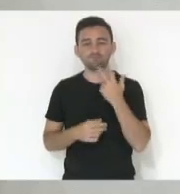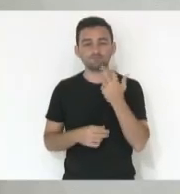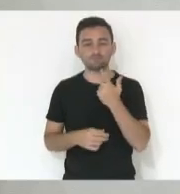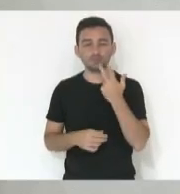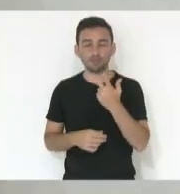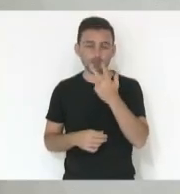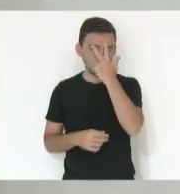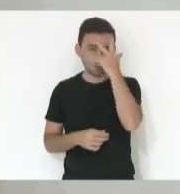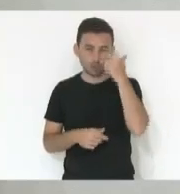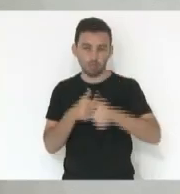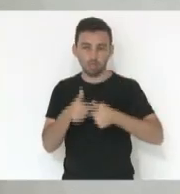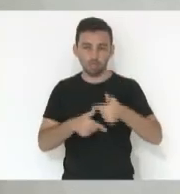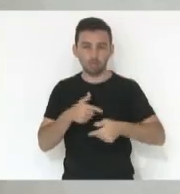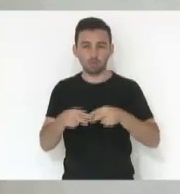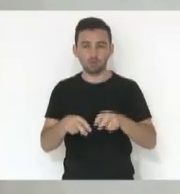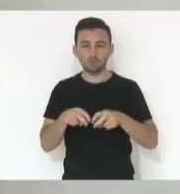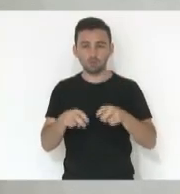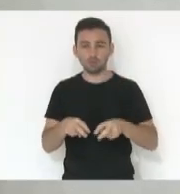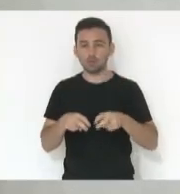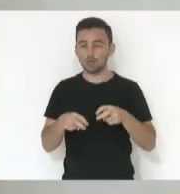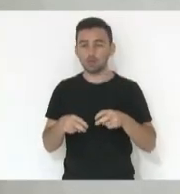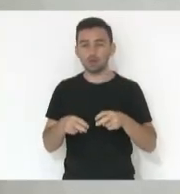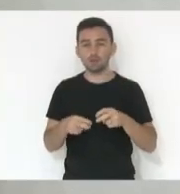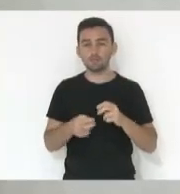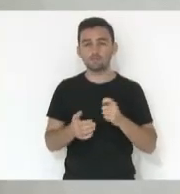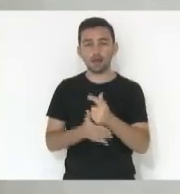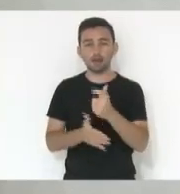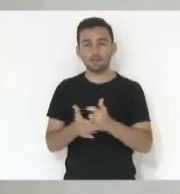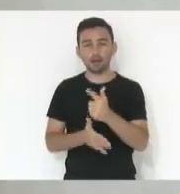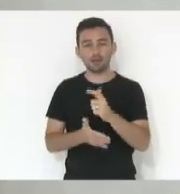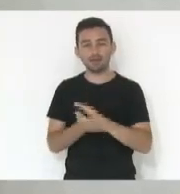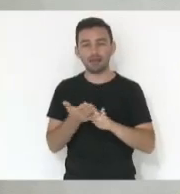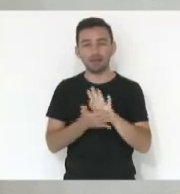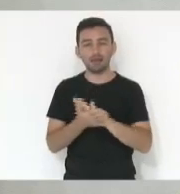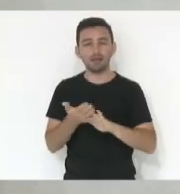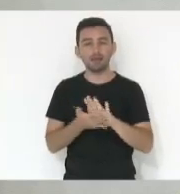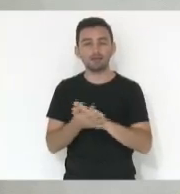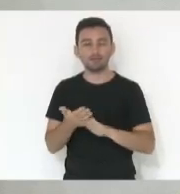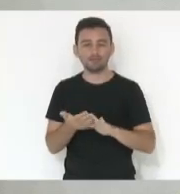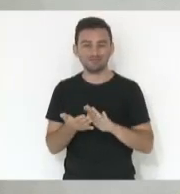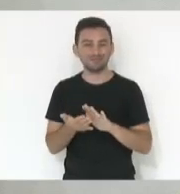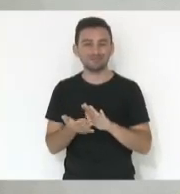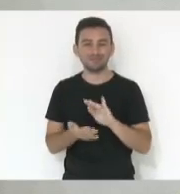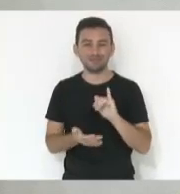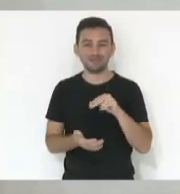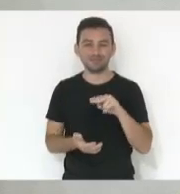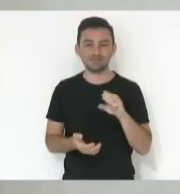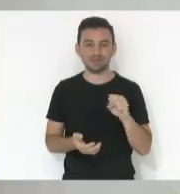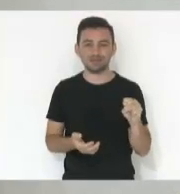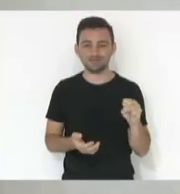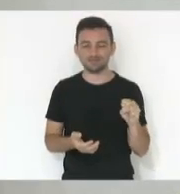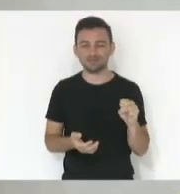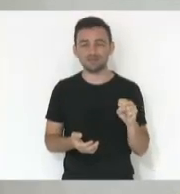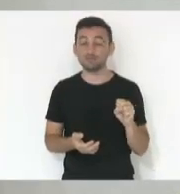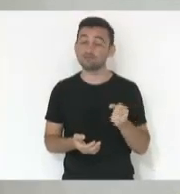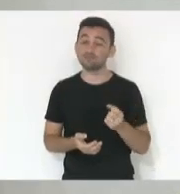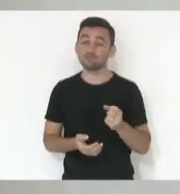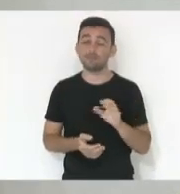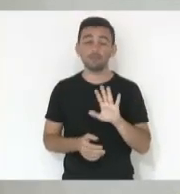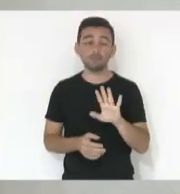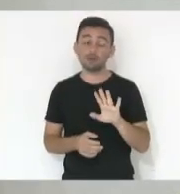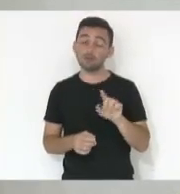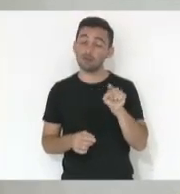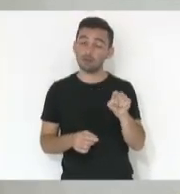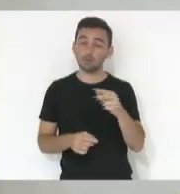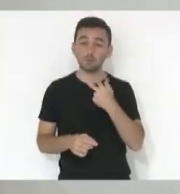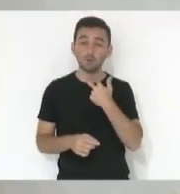produtor rural ele não contribui com a Previdência, portanto, não poderia se aposentar. Pois trata-se de uma